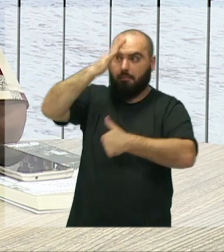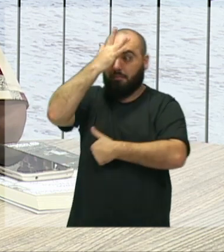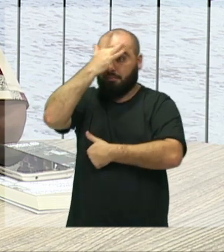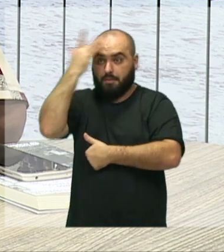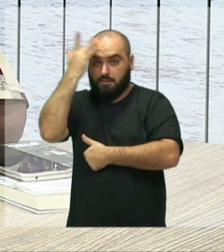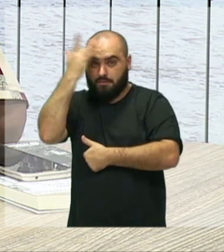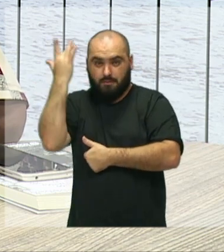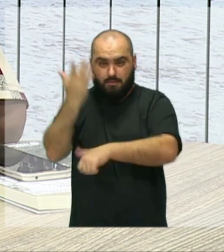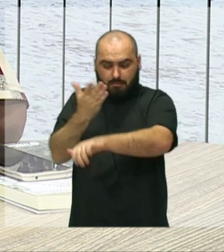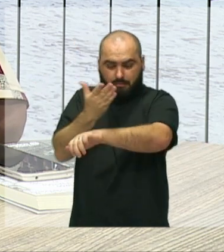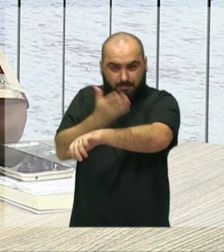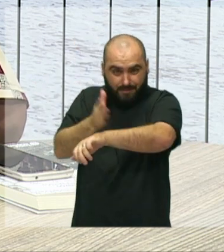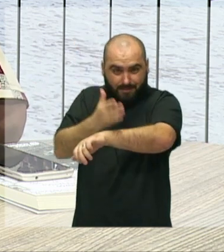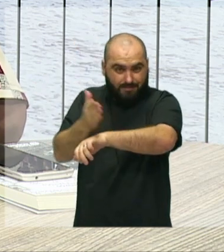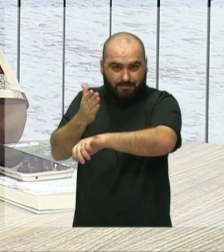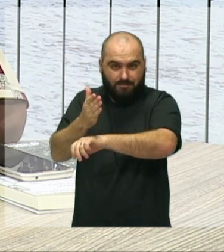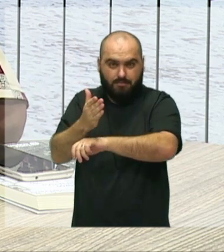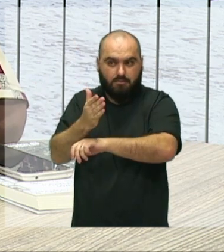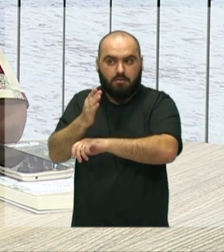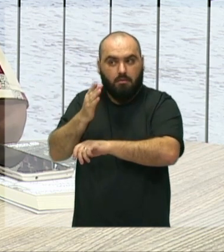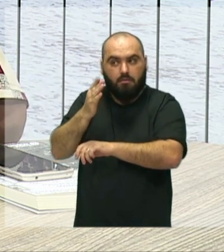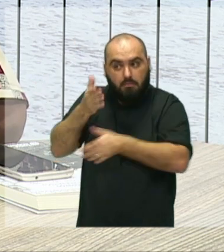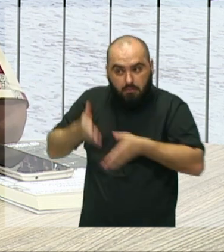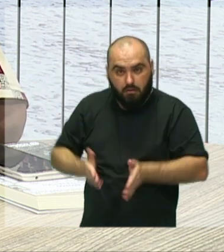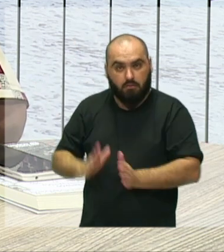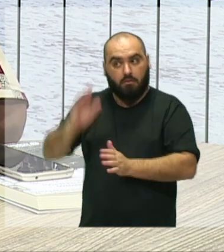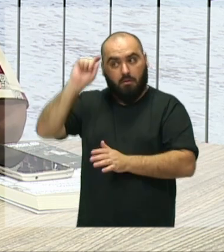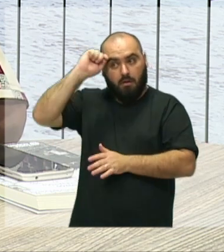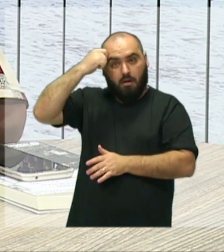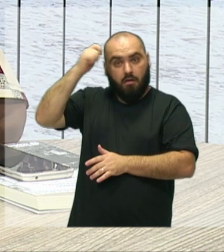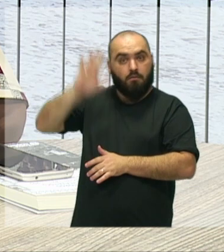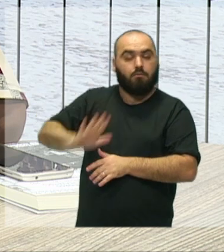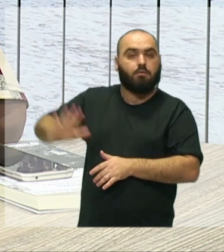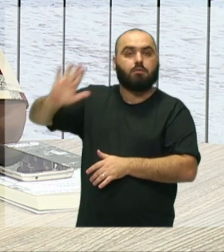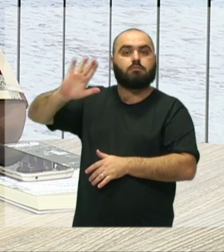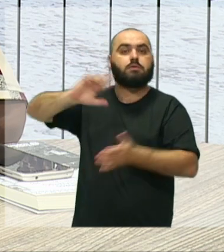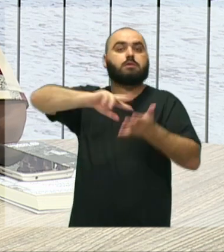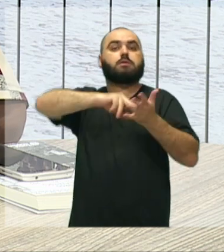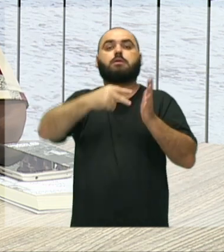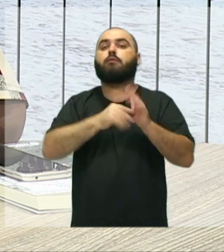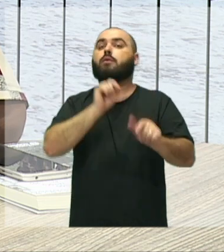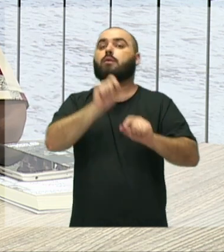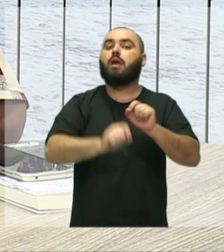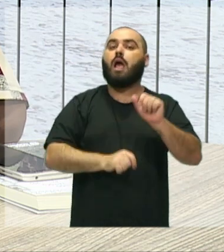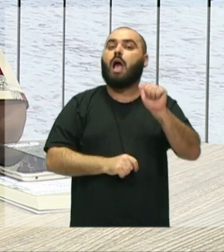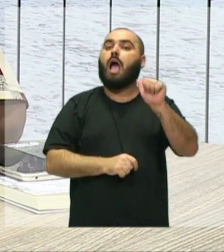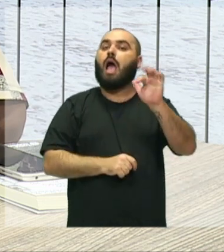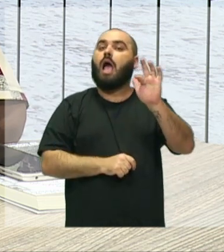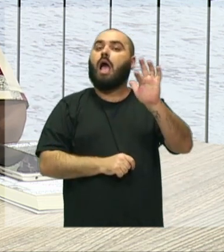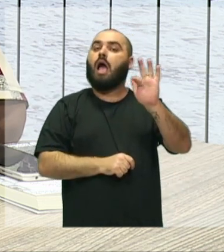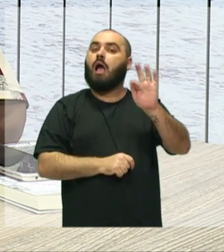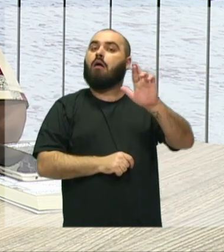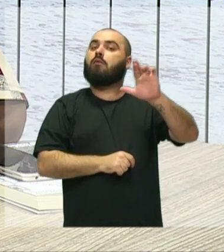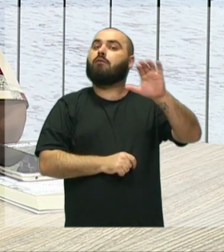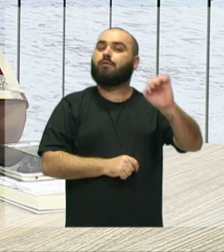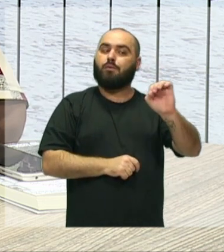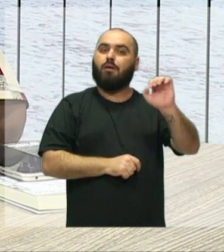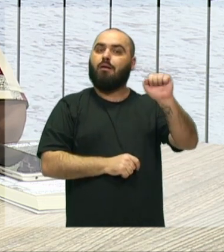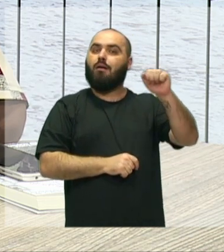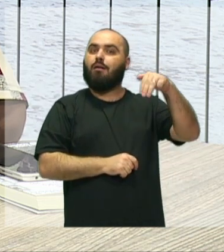branca, de origem africana, denomina-se afro-americano, independente